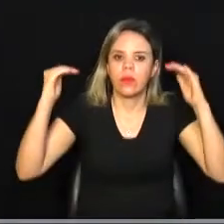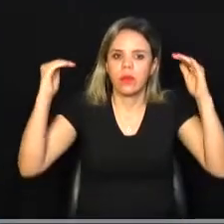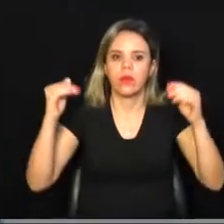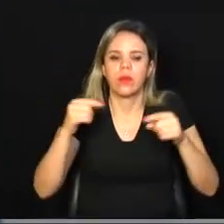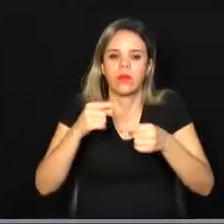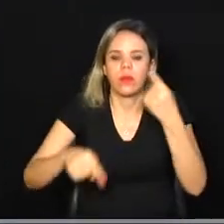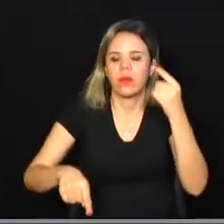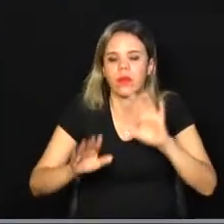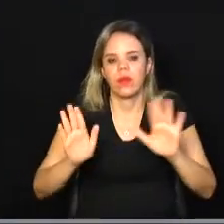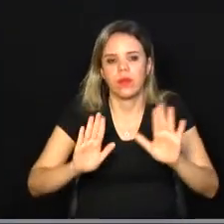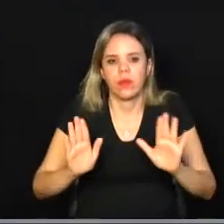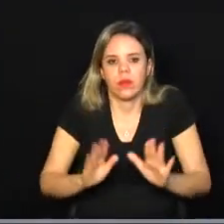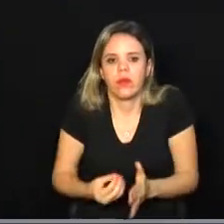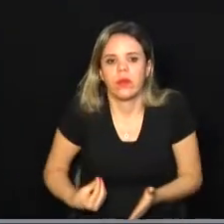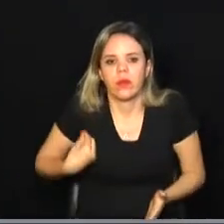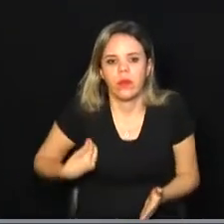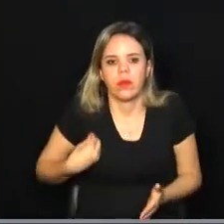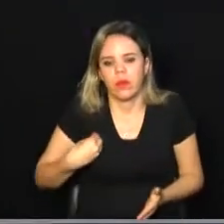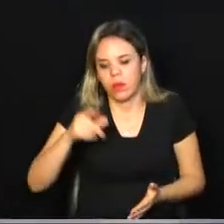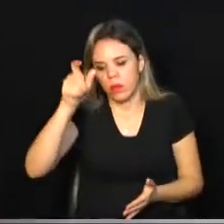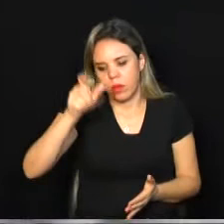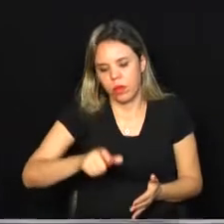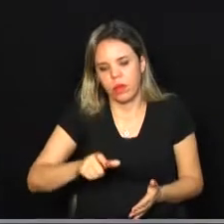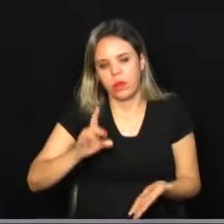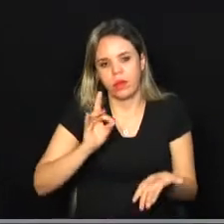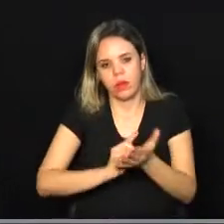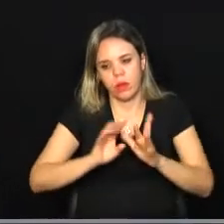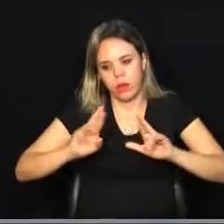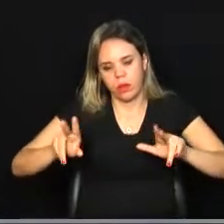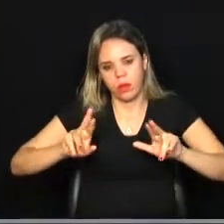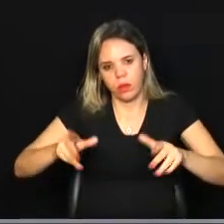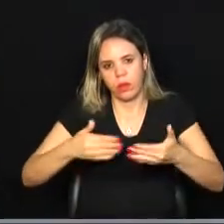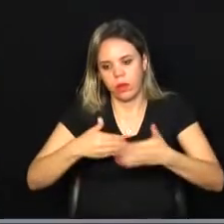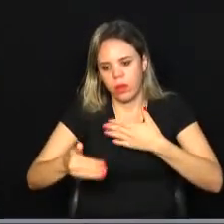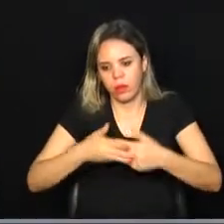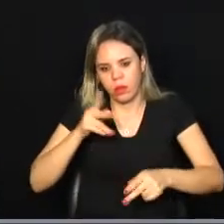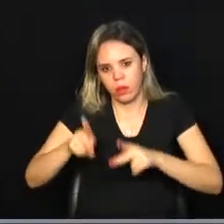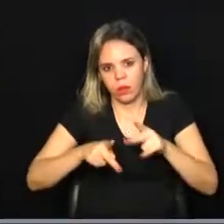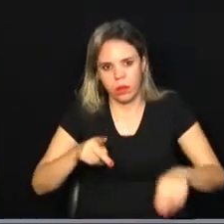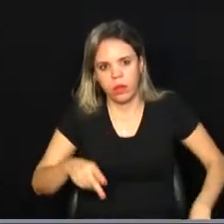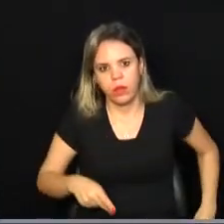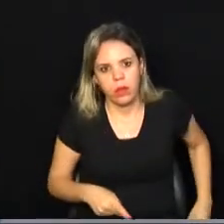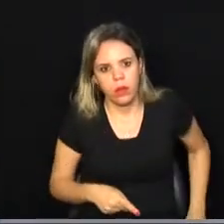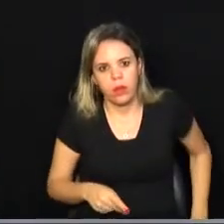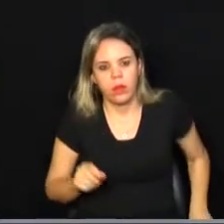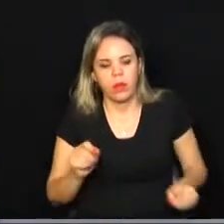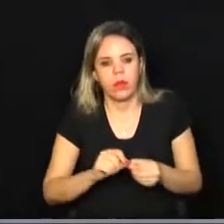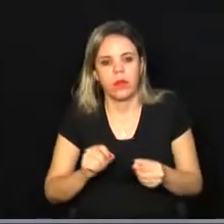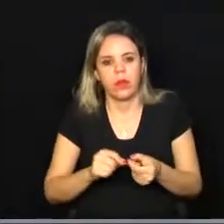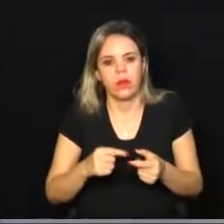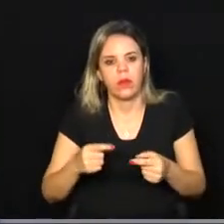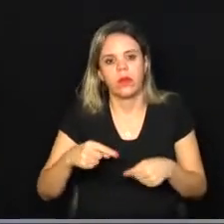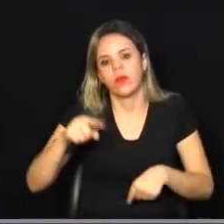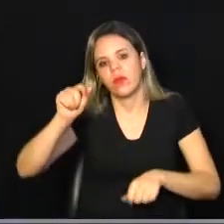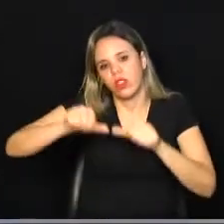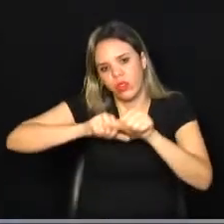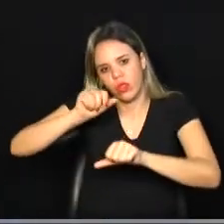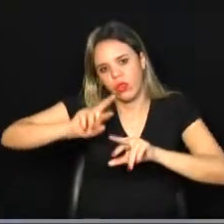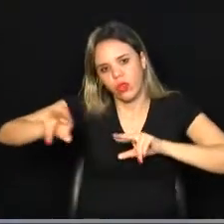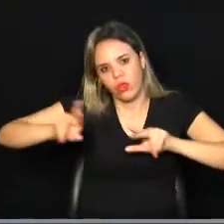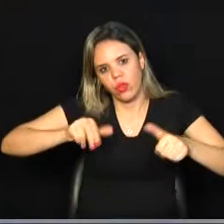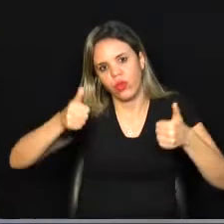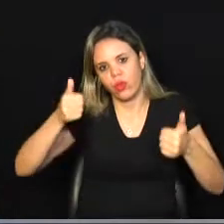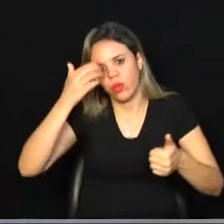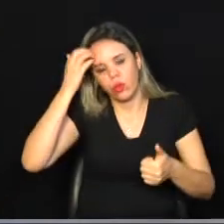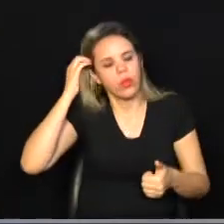sentido, que a vida do atleta, assim como a vida de qualquer pessoa, é feita por altos e baixos. E tudo bem